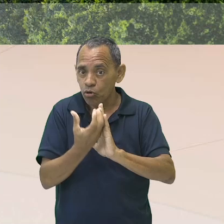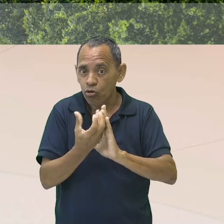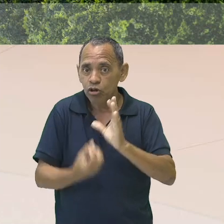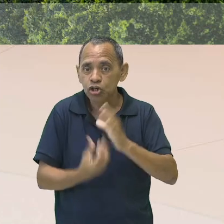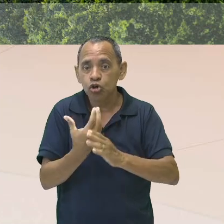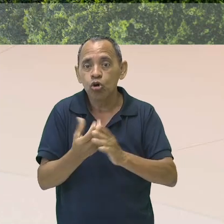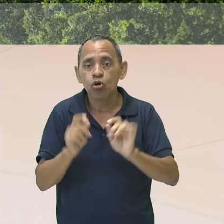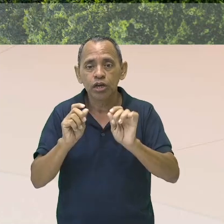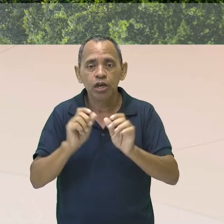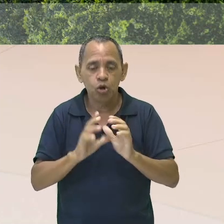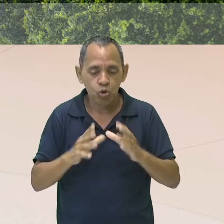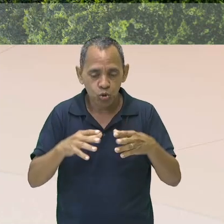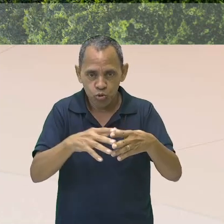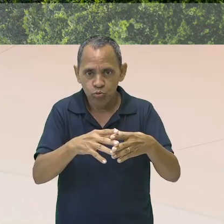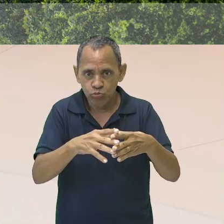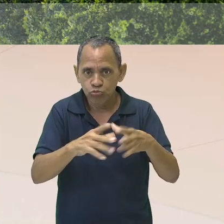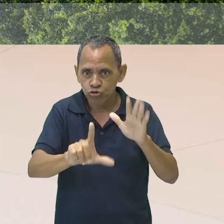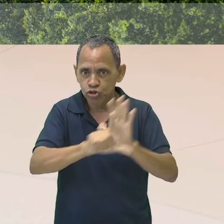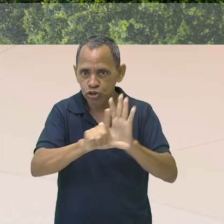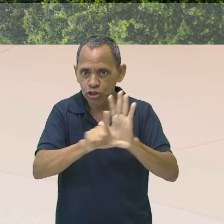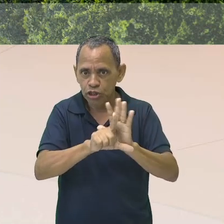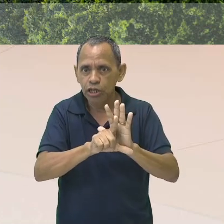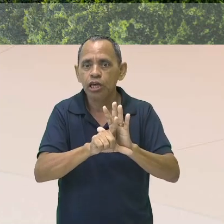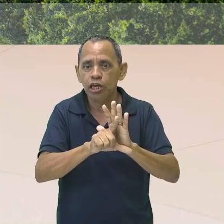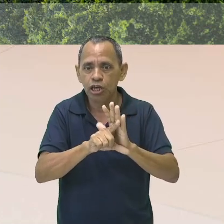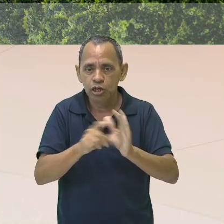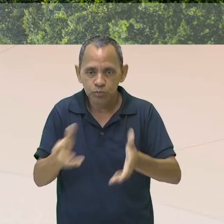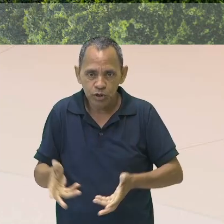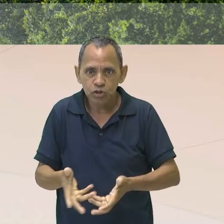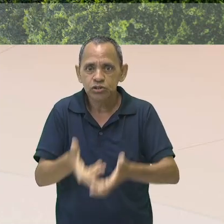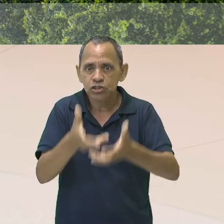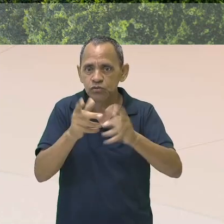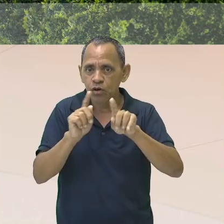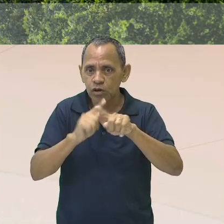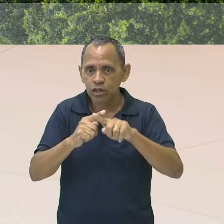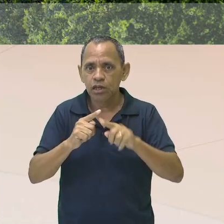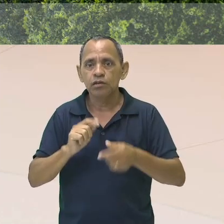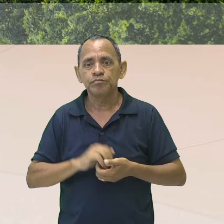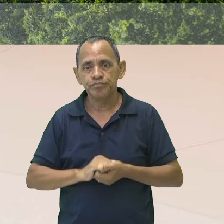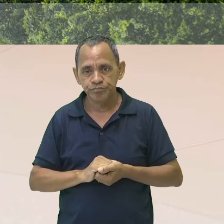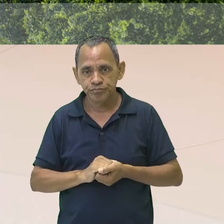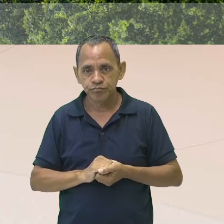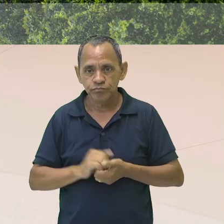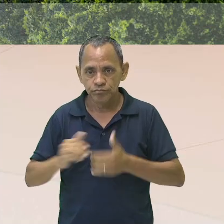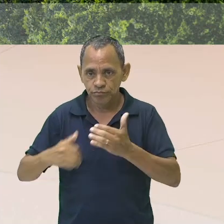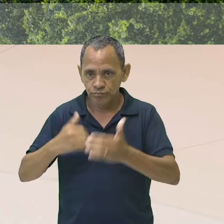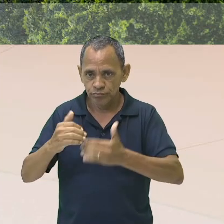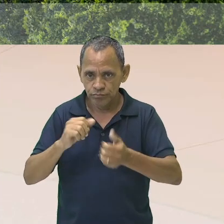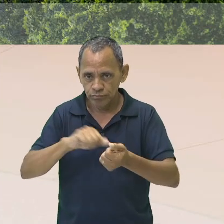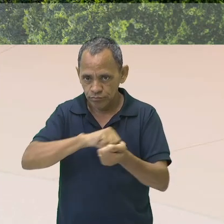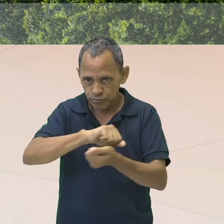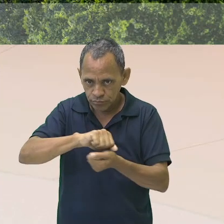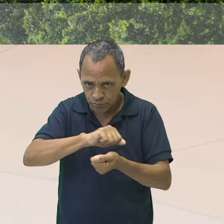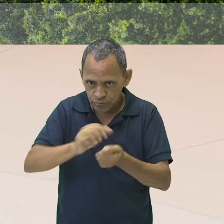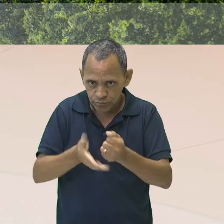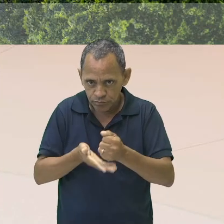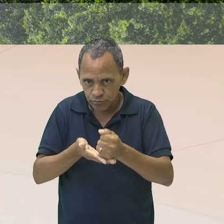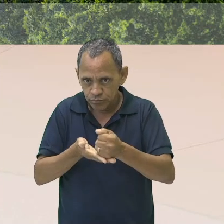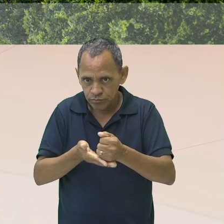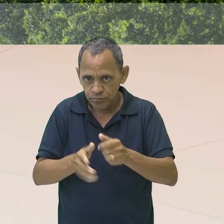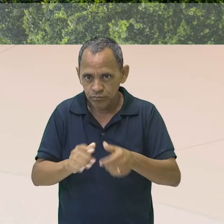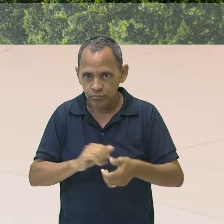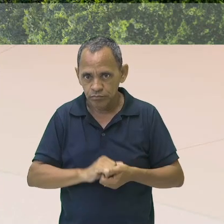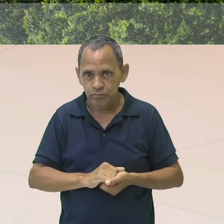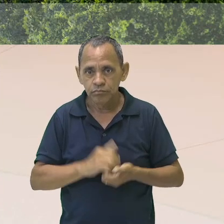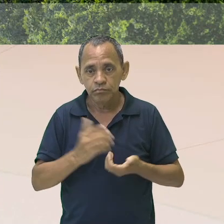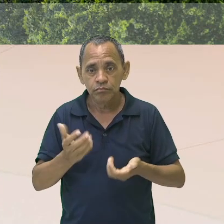mas promovesse também o desenvolvimento sustentável. E aí a gente vem agora para analisar essa promoção do